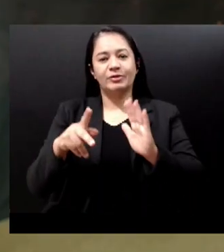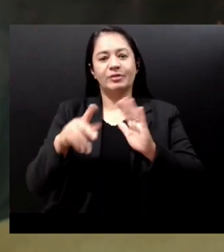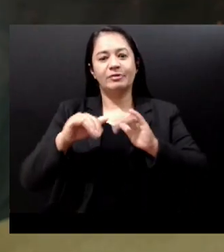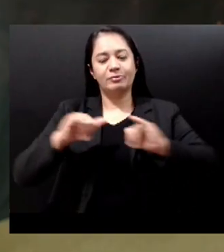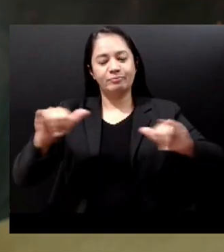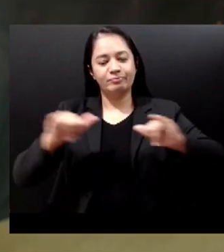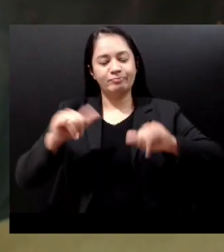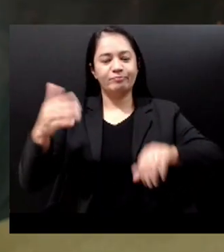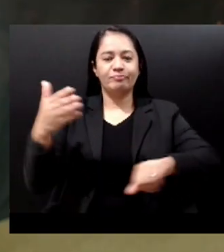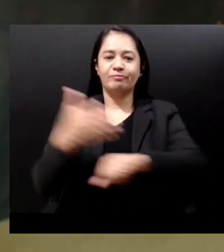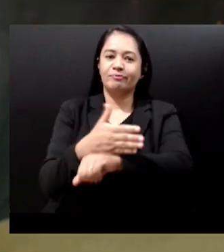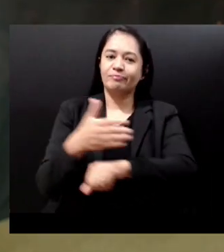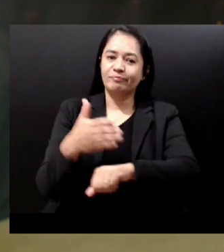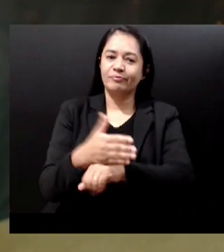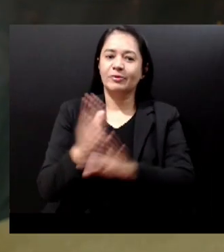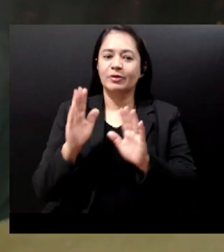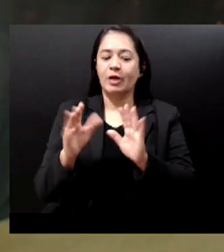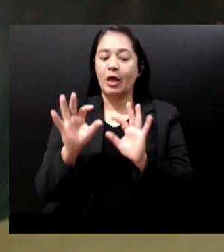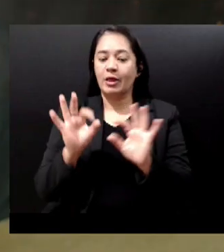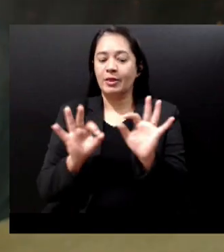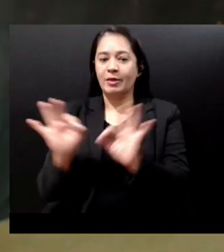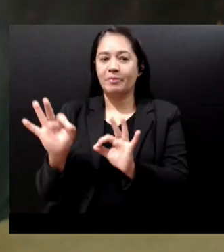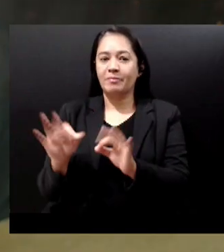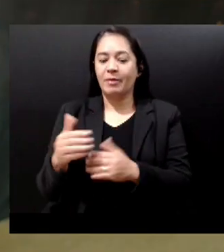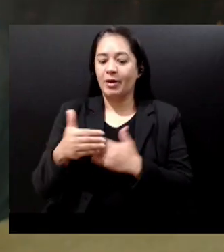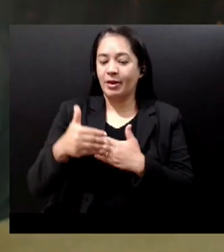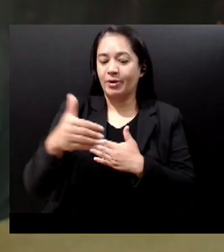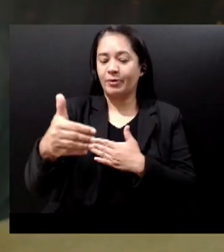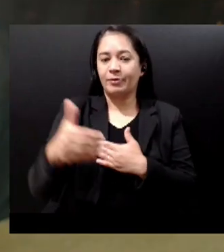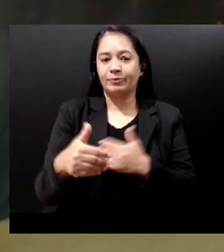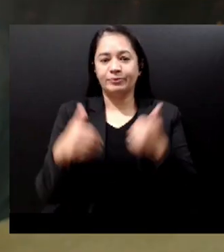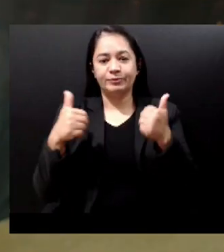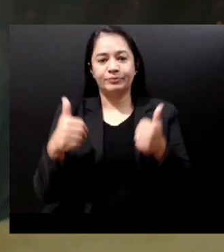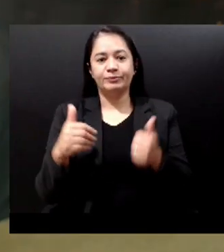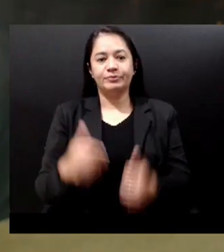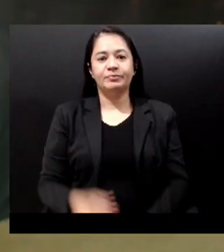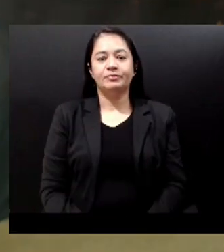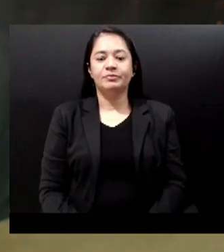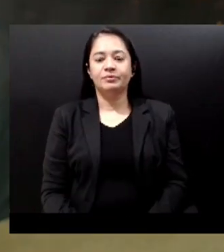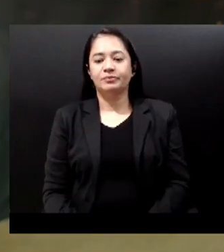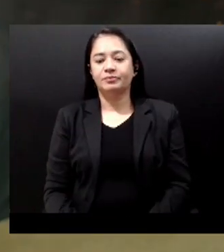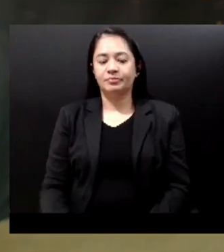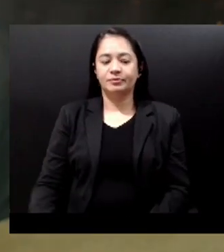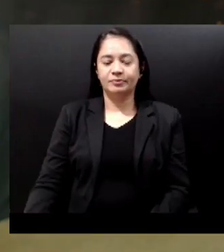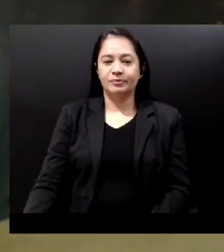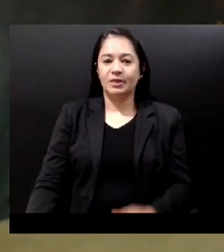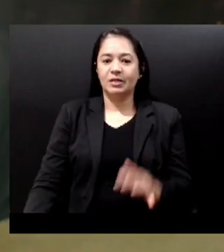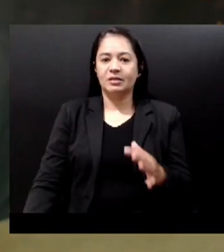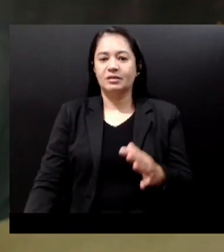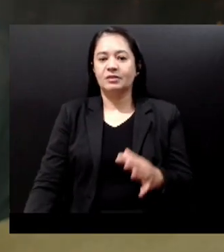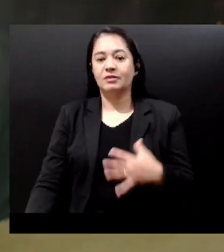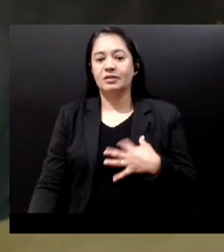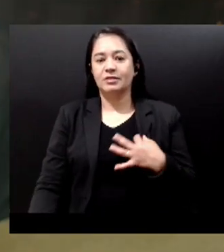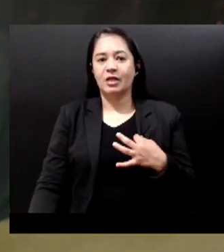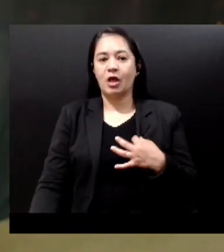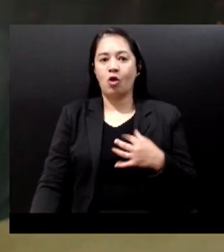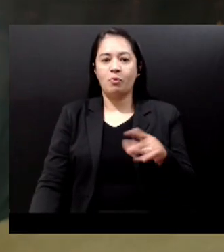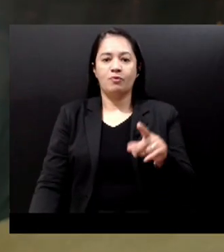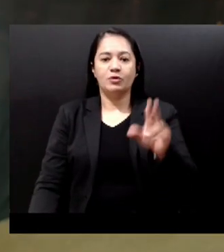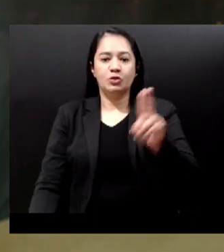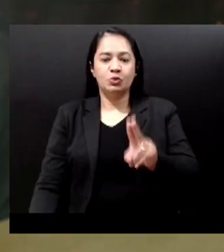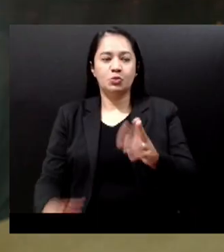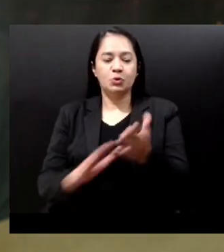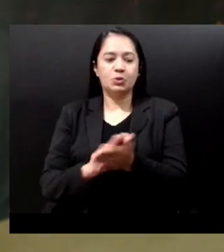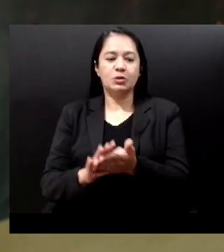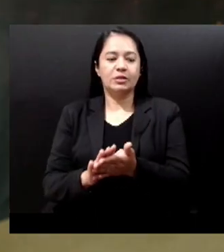e já se prepara para a próxima, tá bom? Já vai separando aí, de repente, a roupa que você não usa mais, que não serve para você, mas que